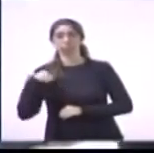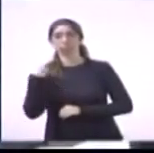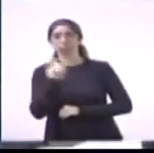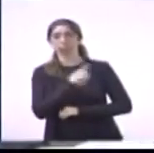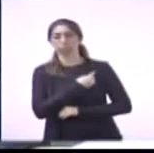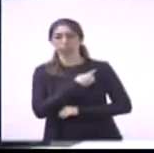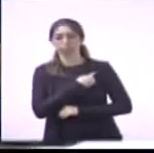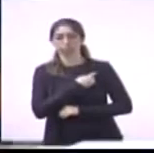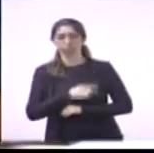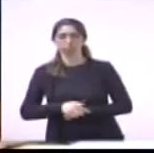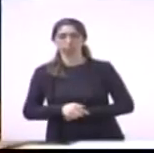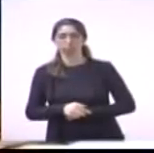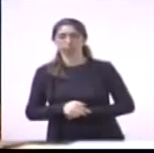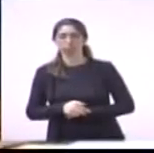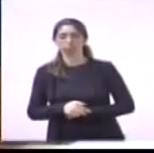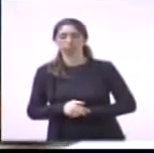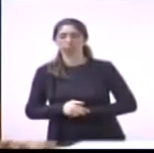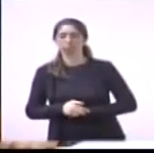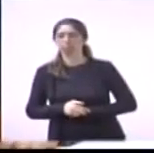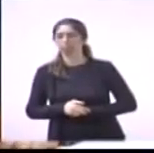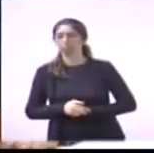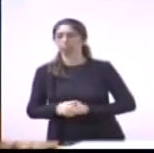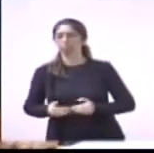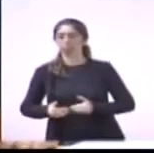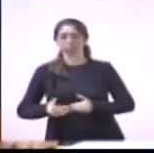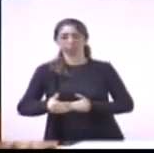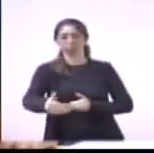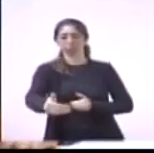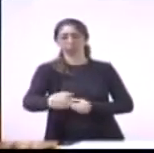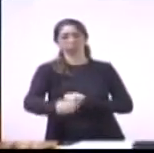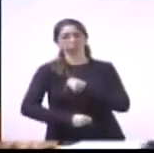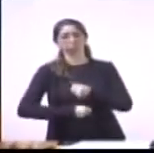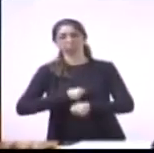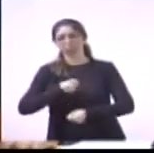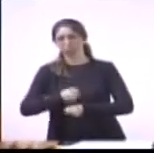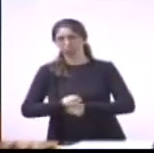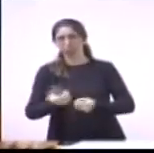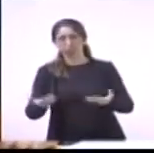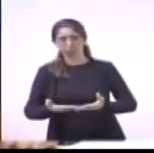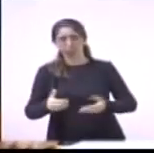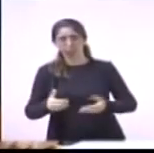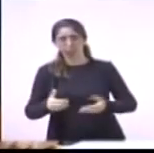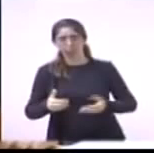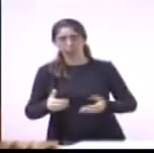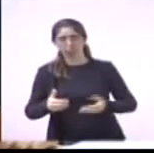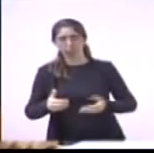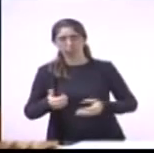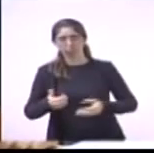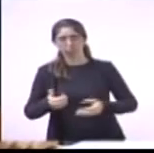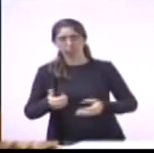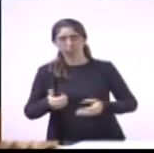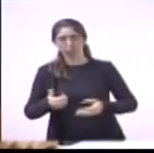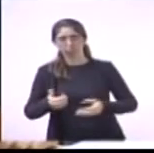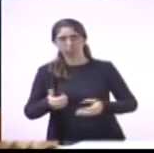para este ano e para os próximos 10 anos, para a próxima década.